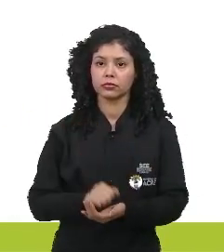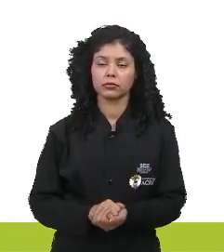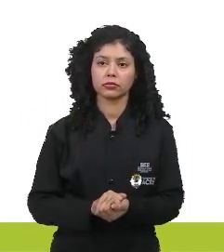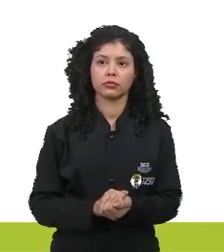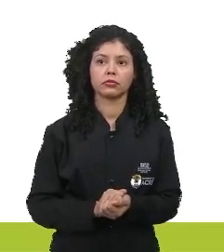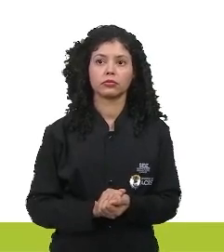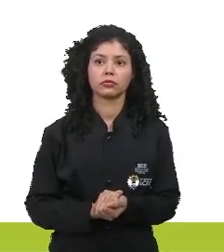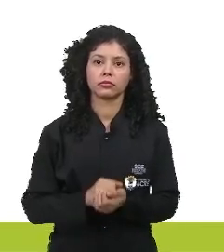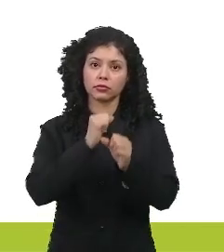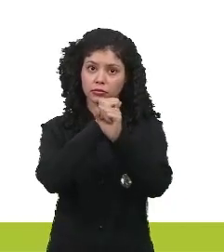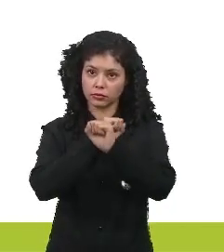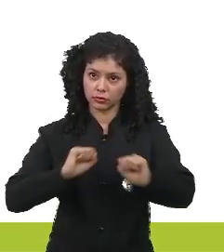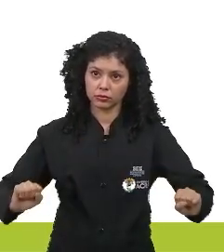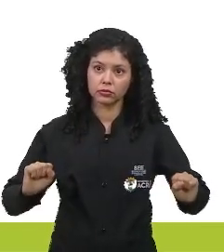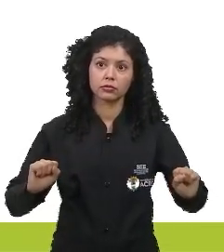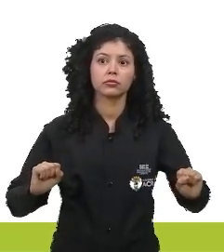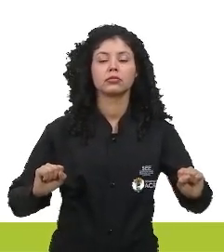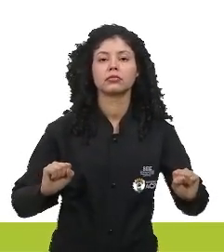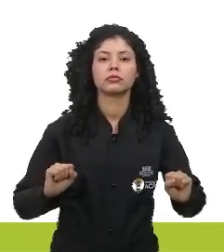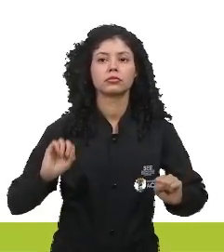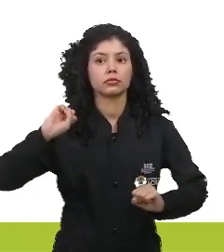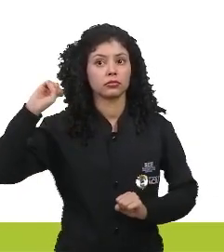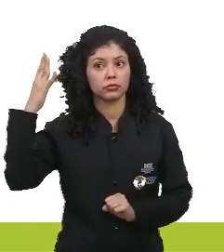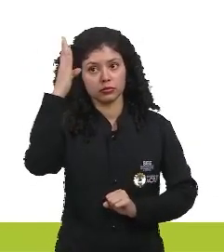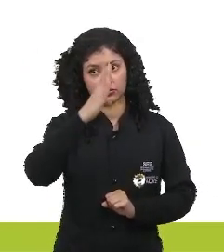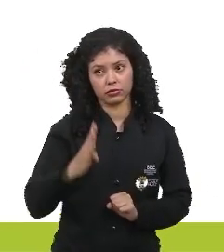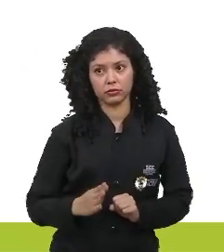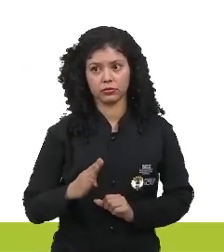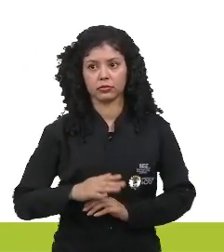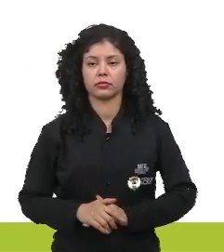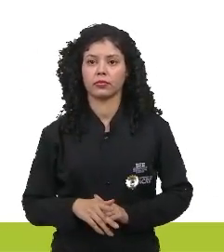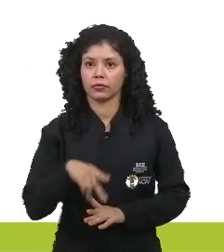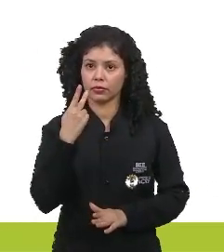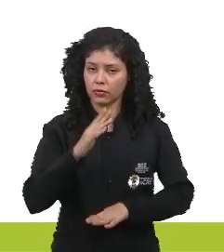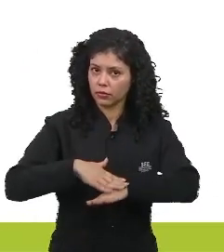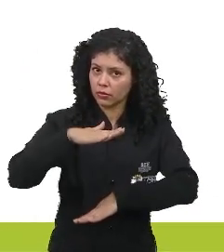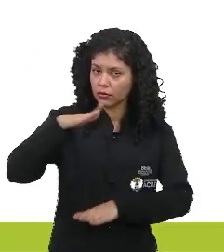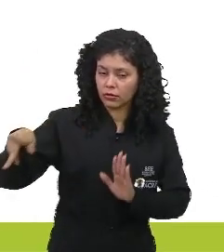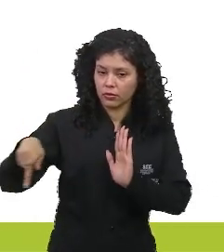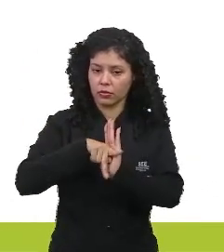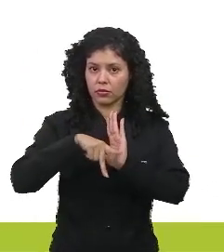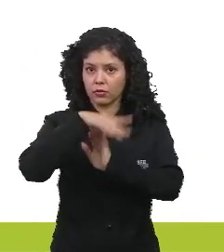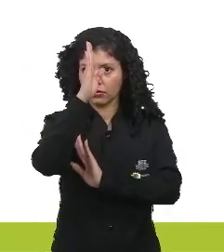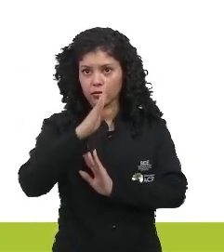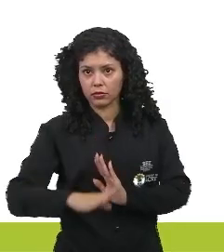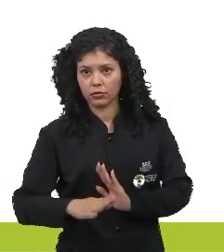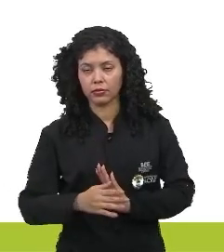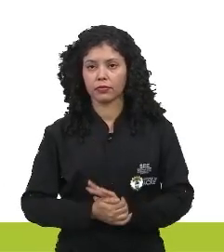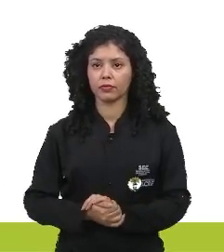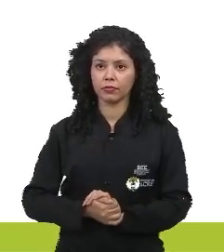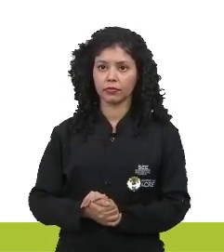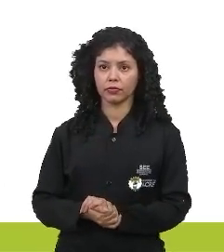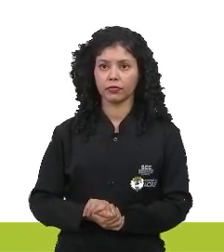de abolição da escravidão no caso do Brasil, falando mais especificamente do Brasil. Então nós temos